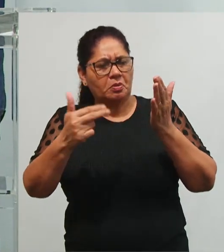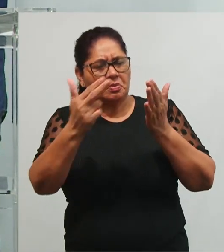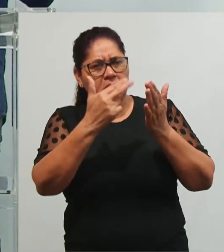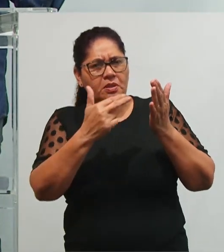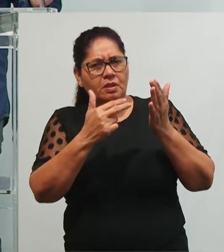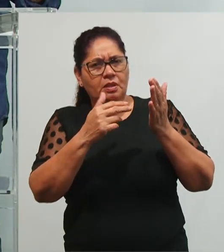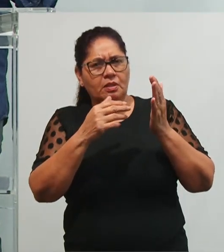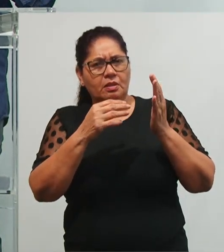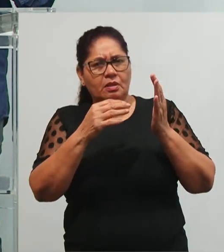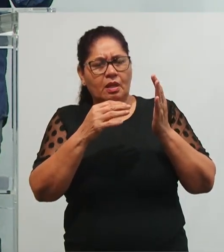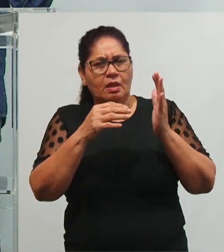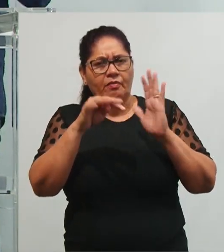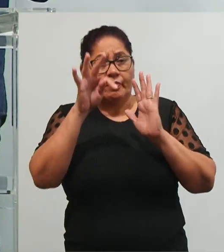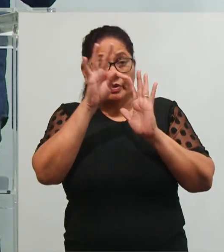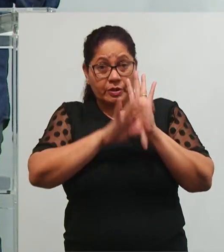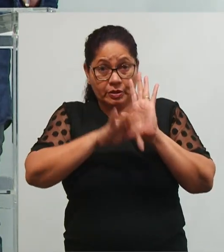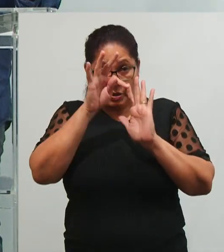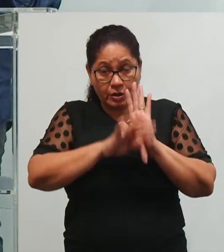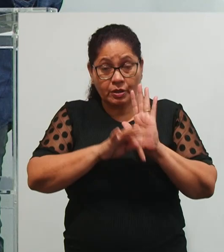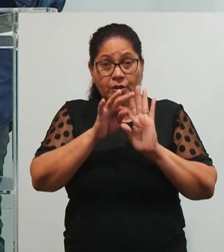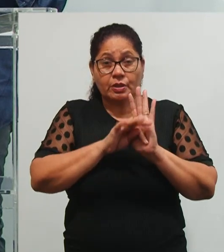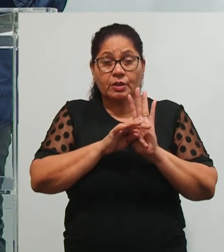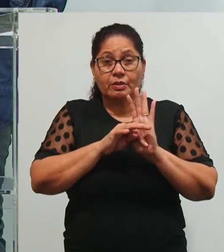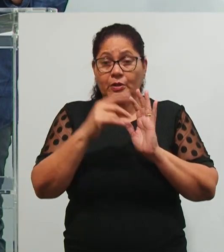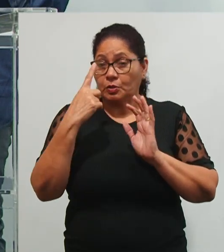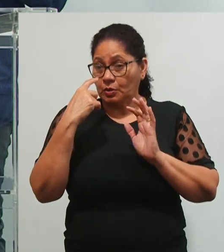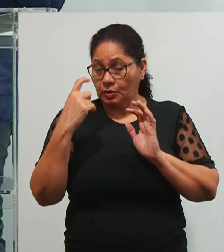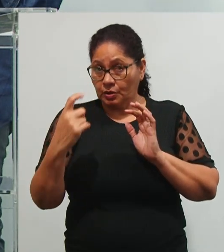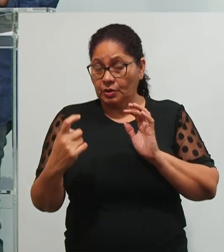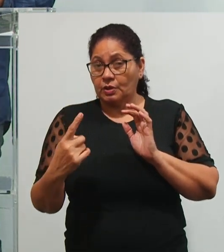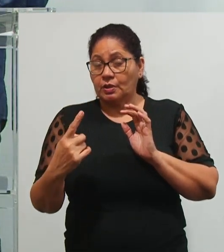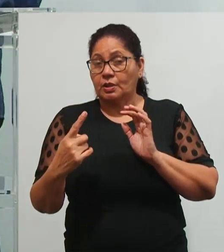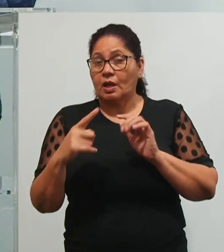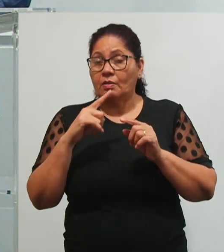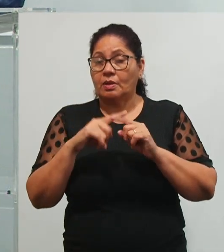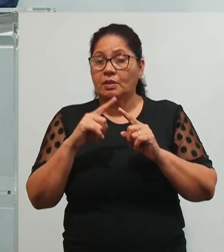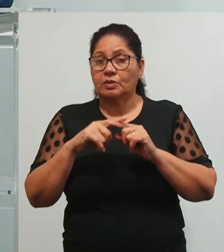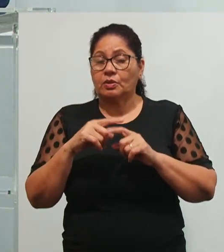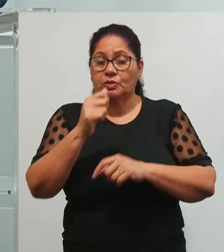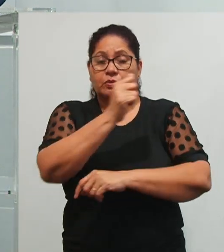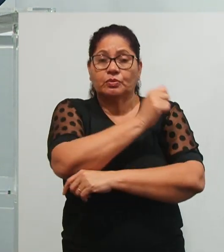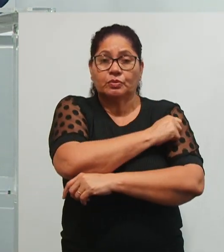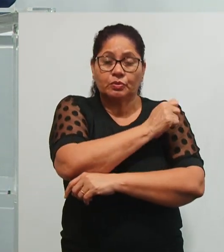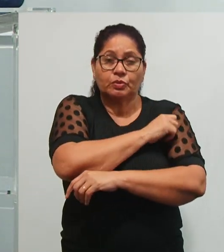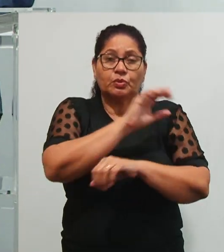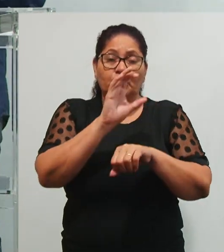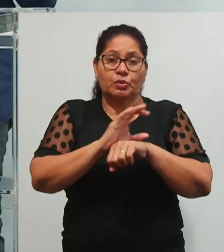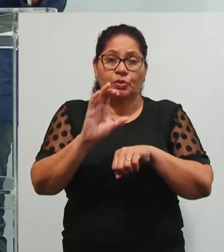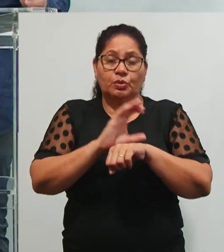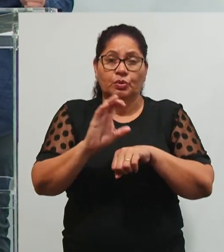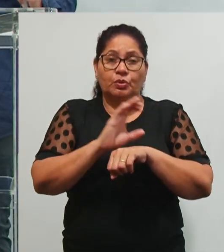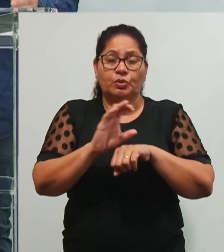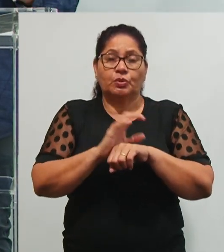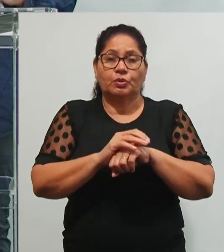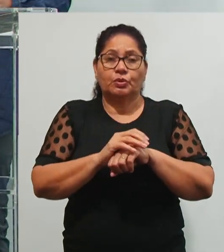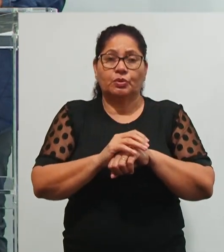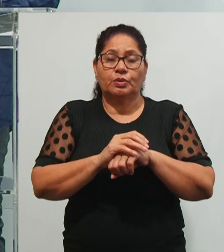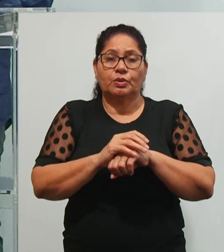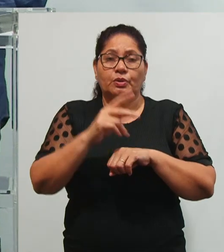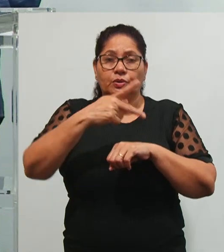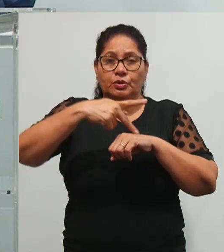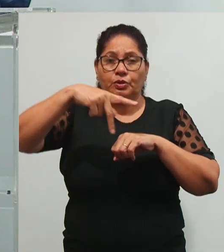não em forma de desenho, mas em forma de texto. E isso talvez seja mais interessante para os nossos alunos do